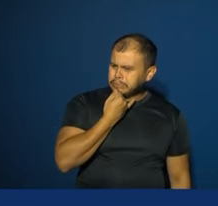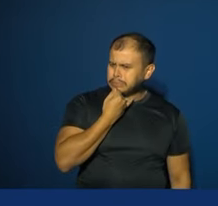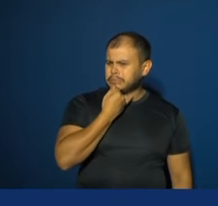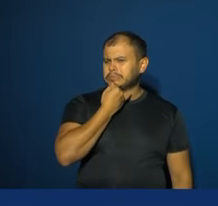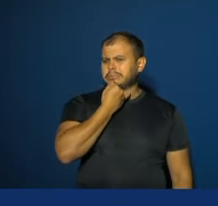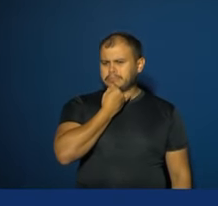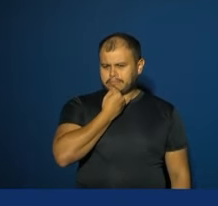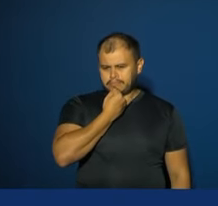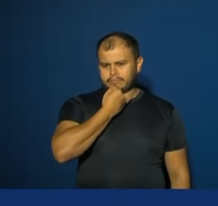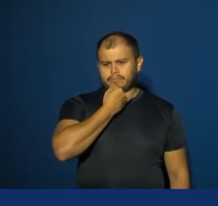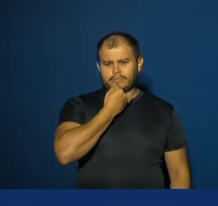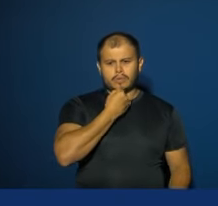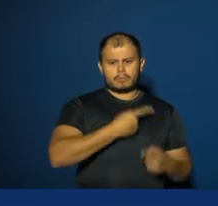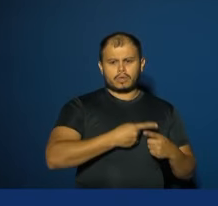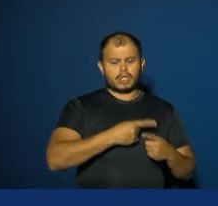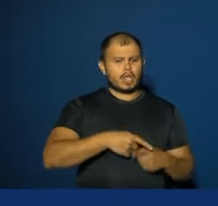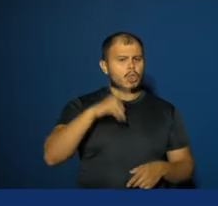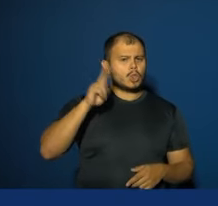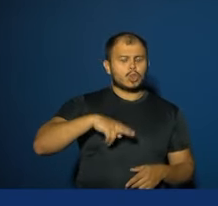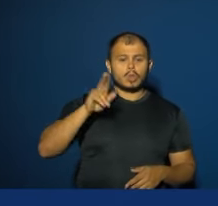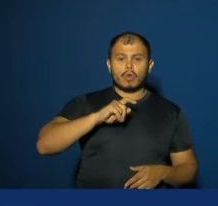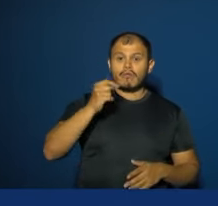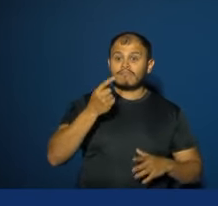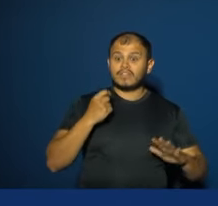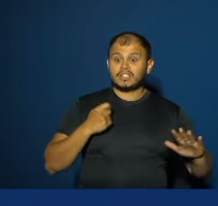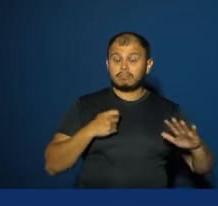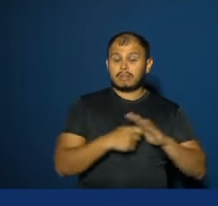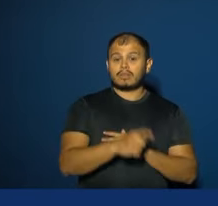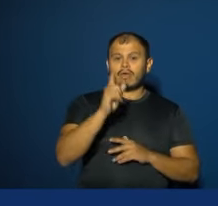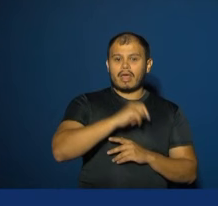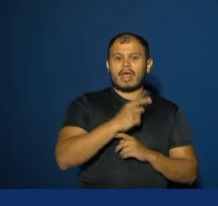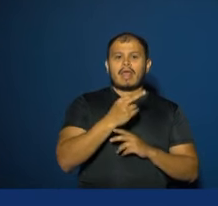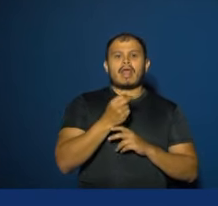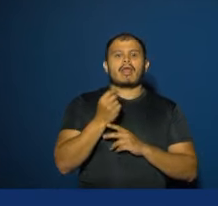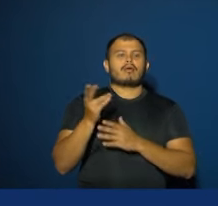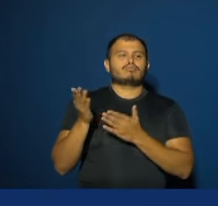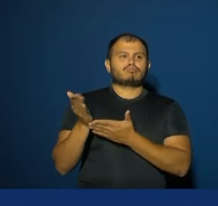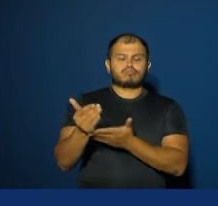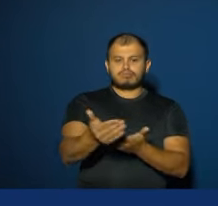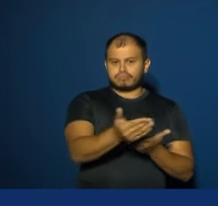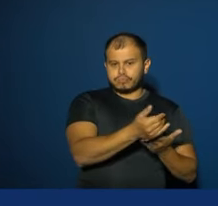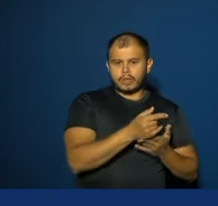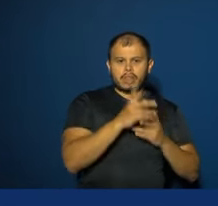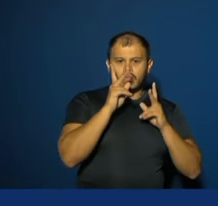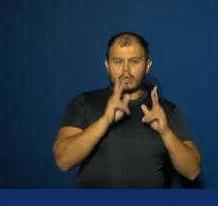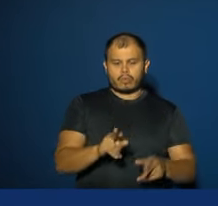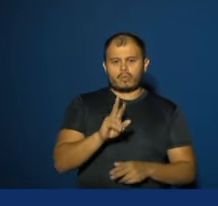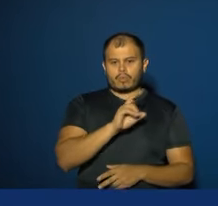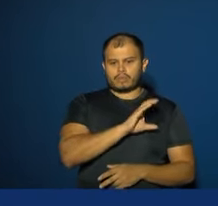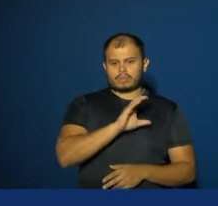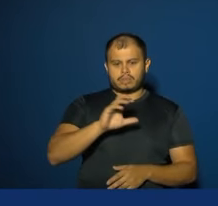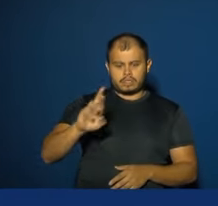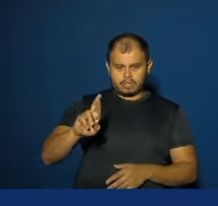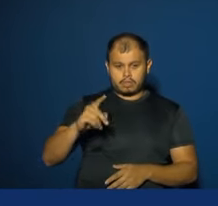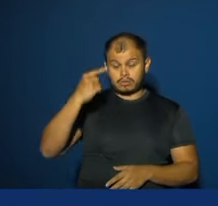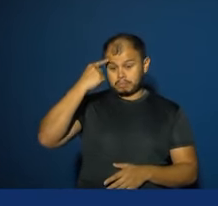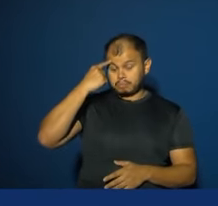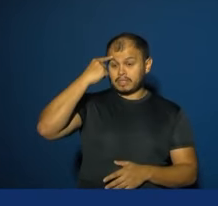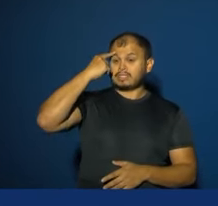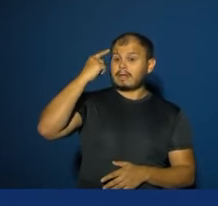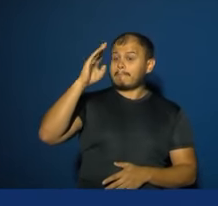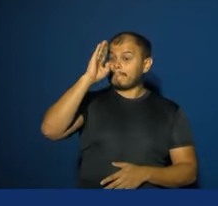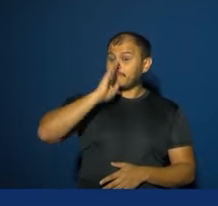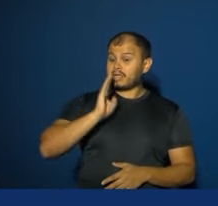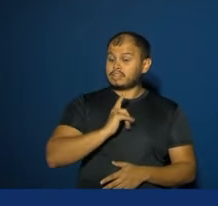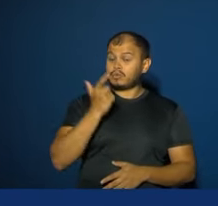cá eles estão super tristes porque nenhum investimento no mundo de Brisa é tão rentável quanto o scr Então você imagine que o Brasil garante